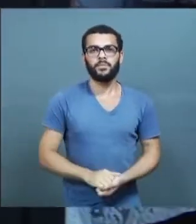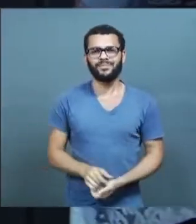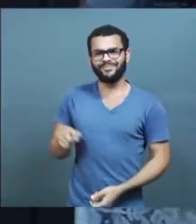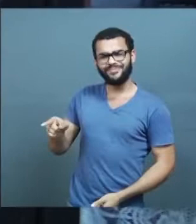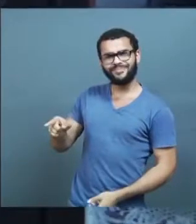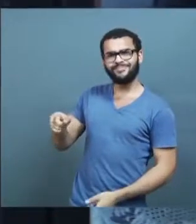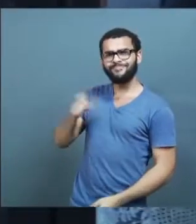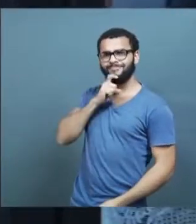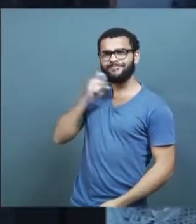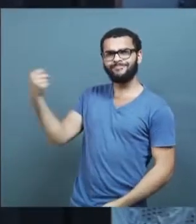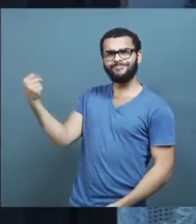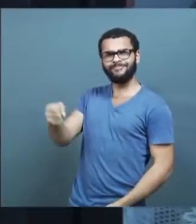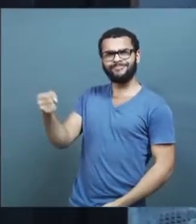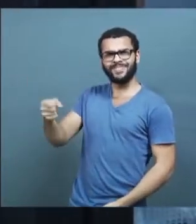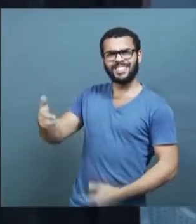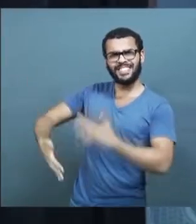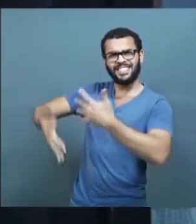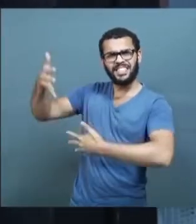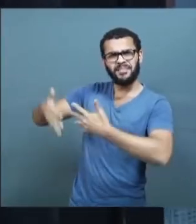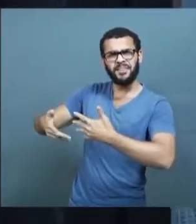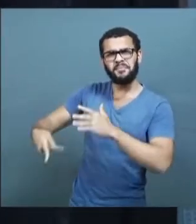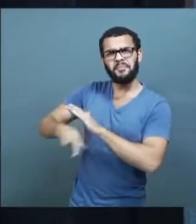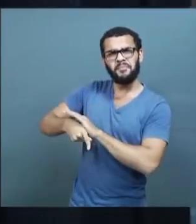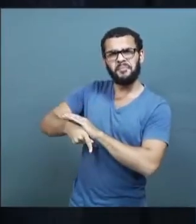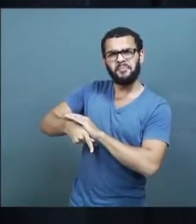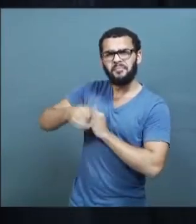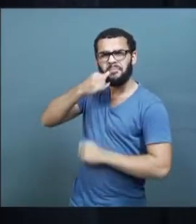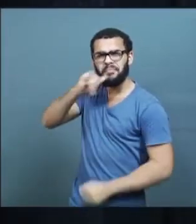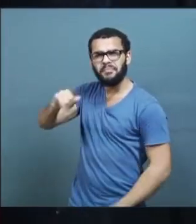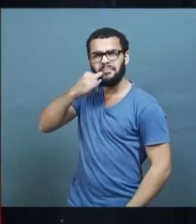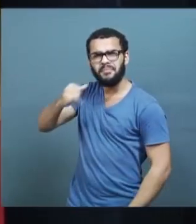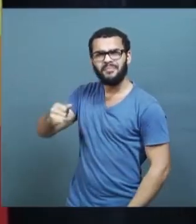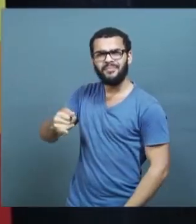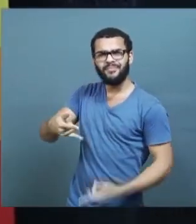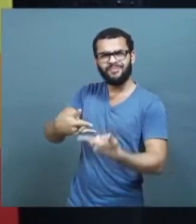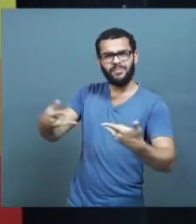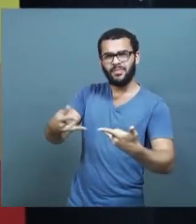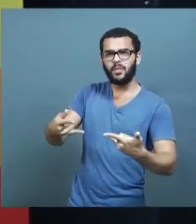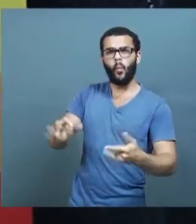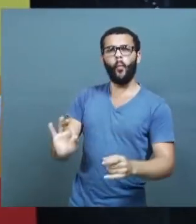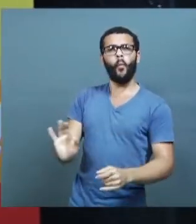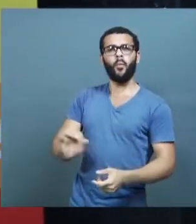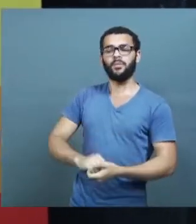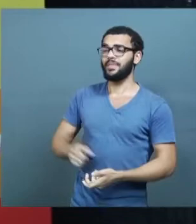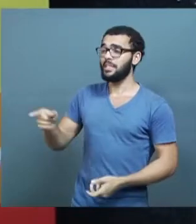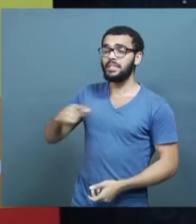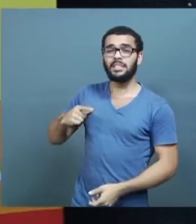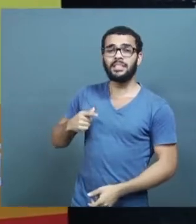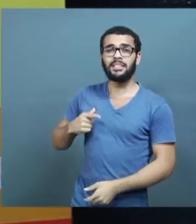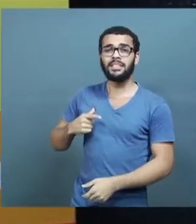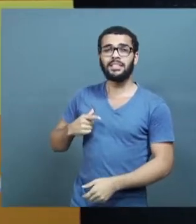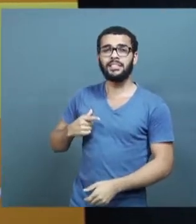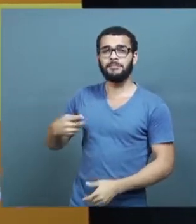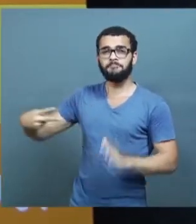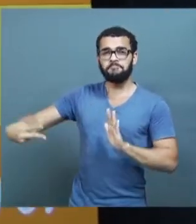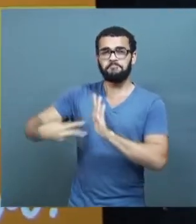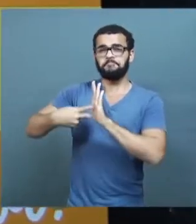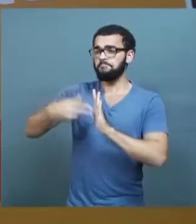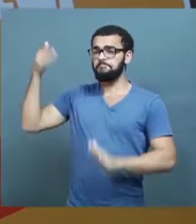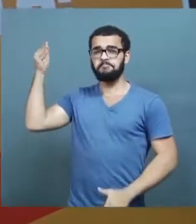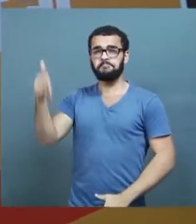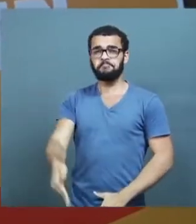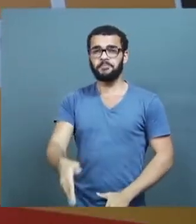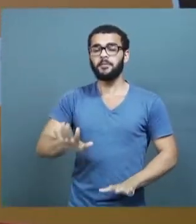um problema para o empresário quando chega a conta de energia. A geladeira fica ligada 24 horas, mas para o